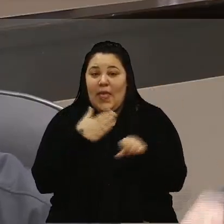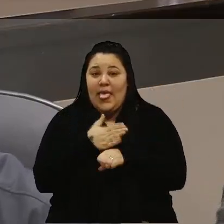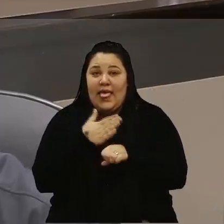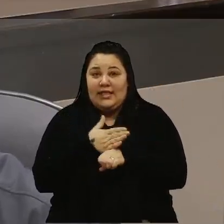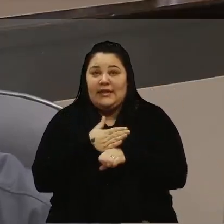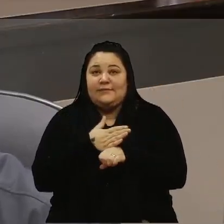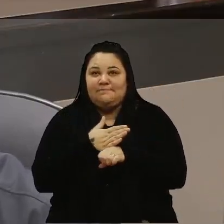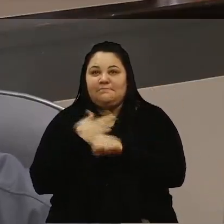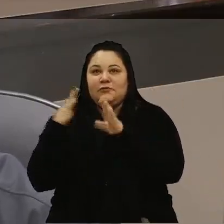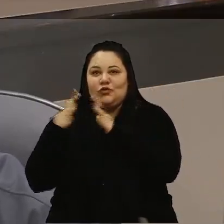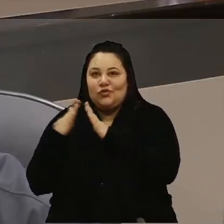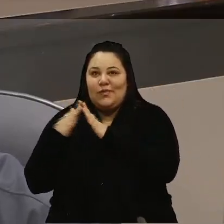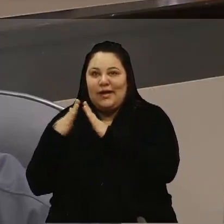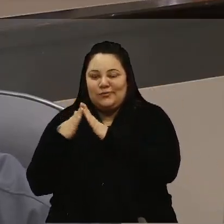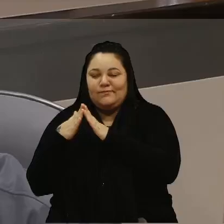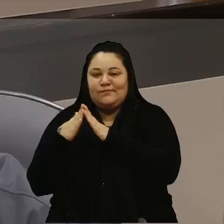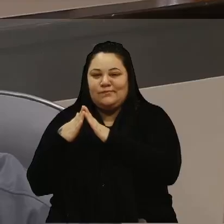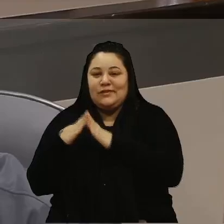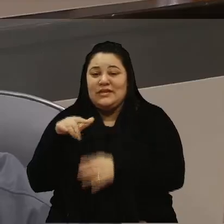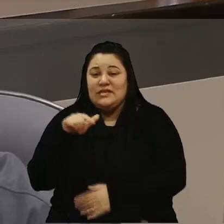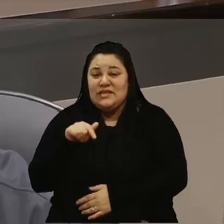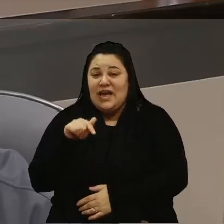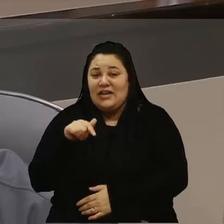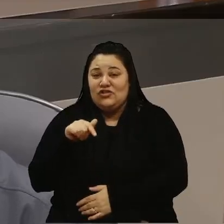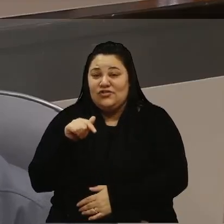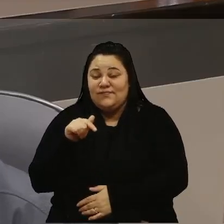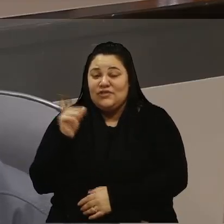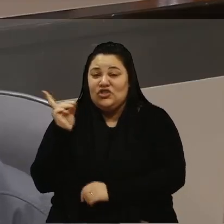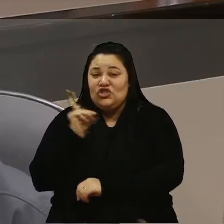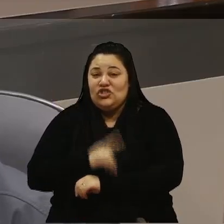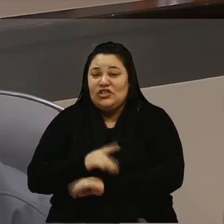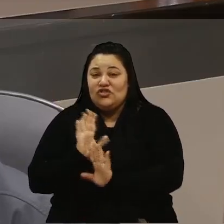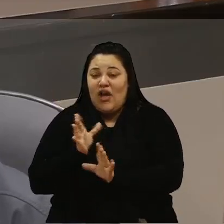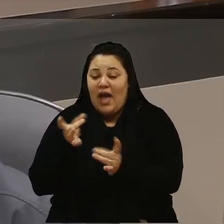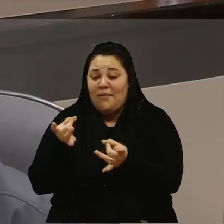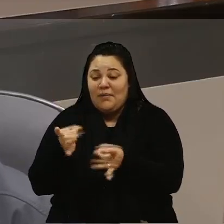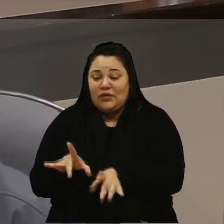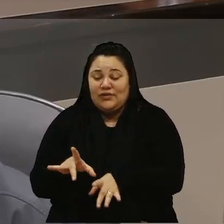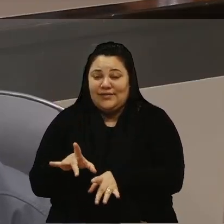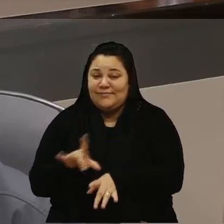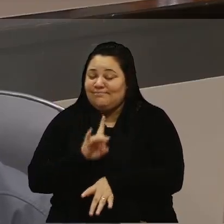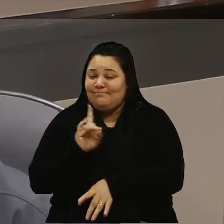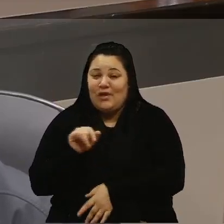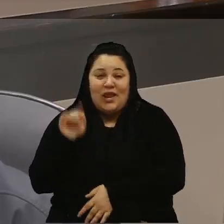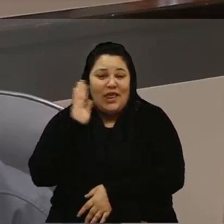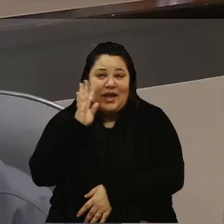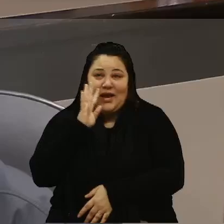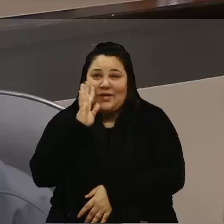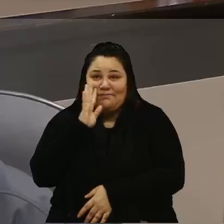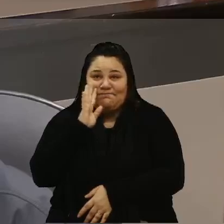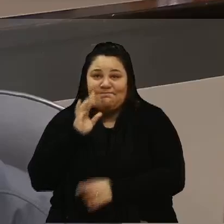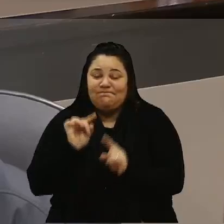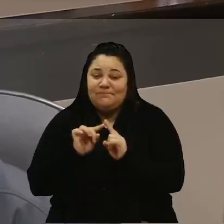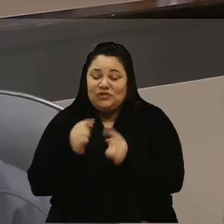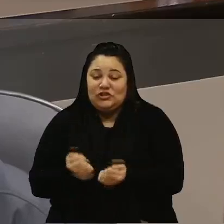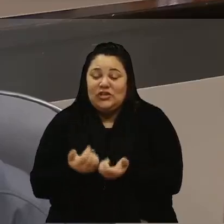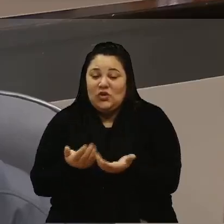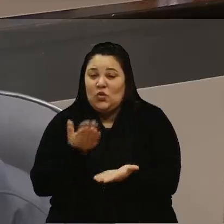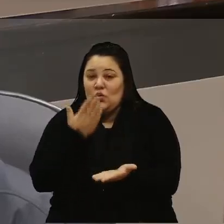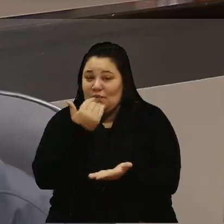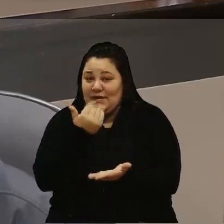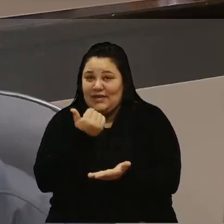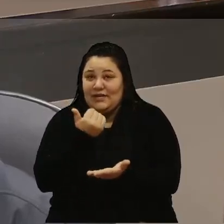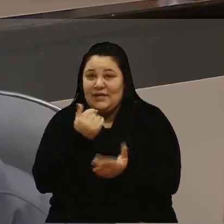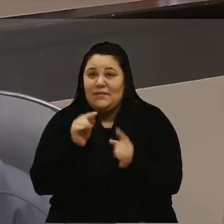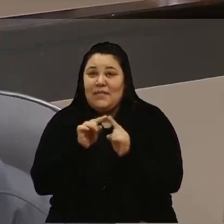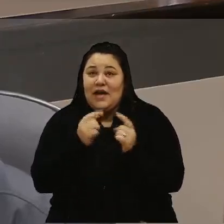7 dias ali, né, largado de um estado que não era muito legal. A gente deu comida, mas acabamos passando a guarda ali,